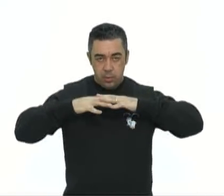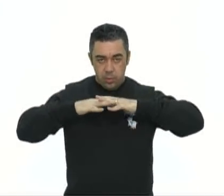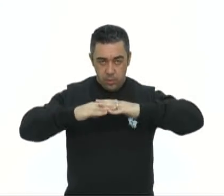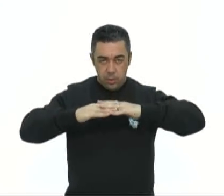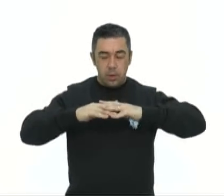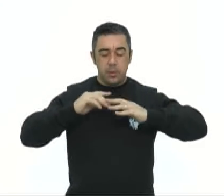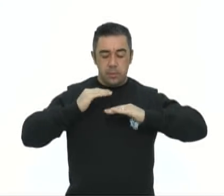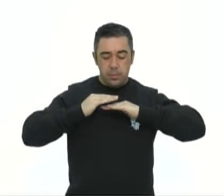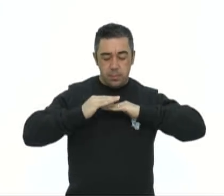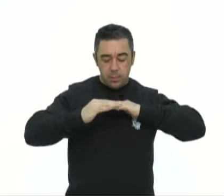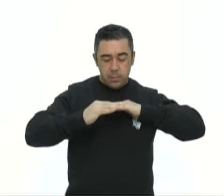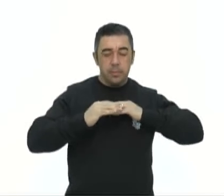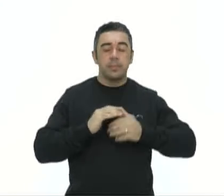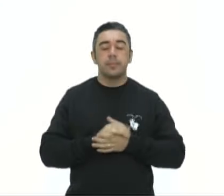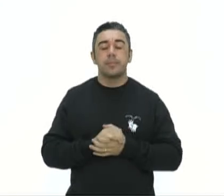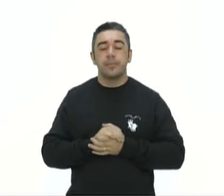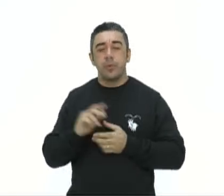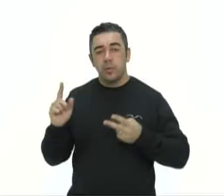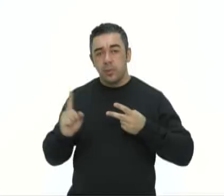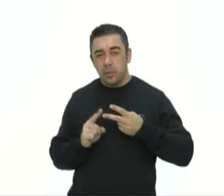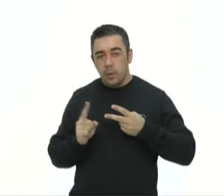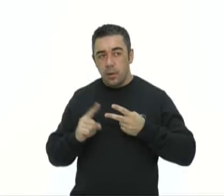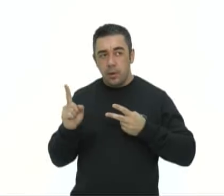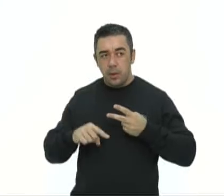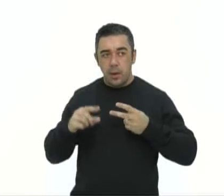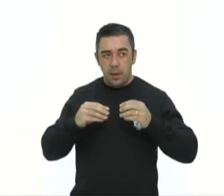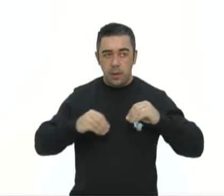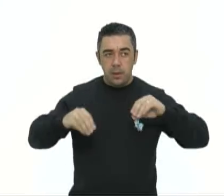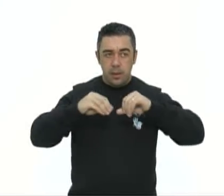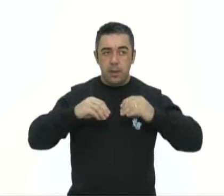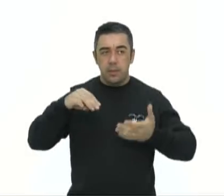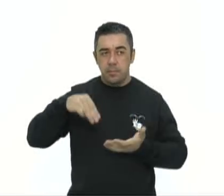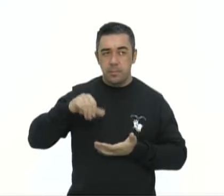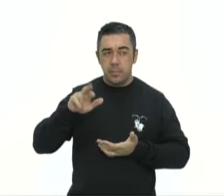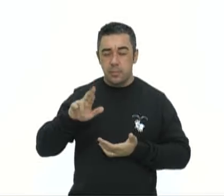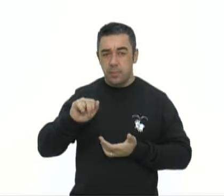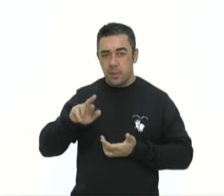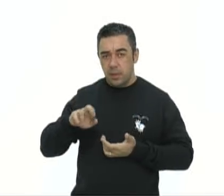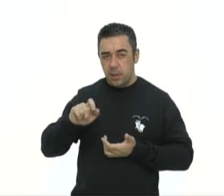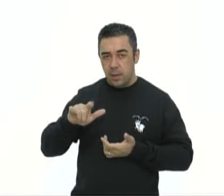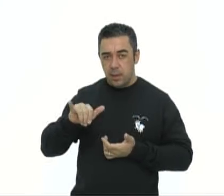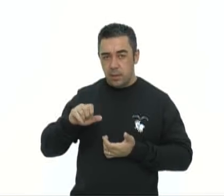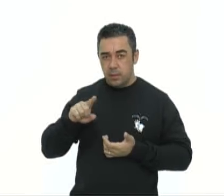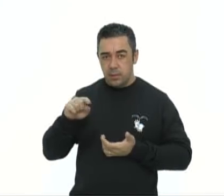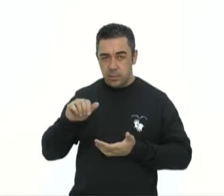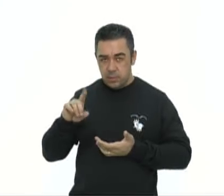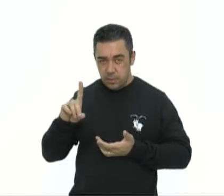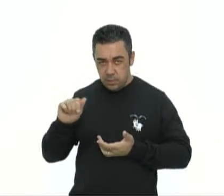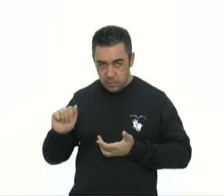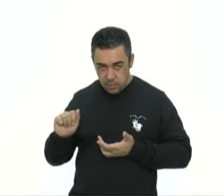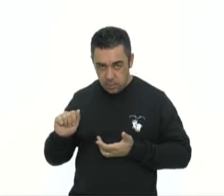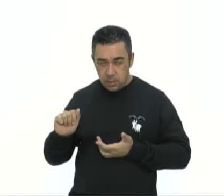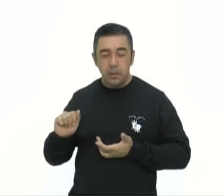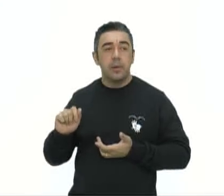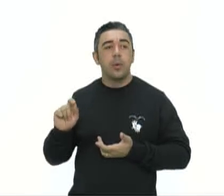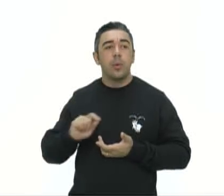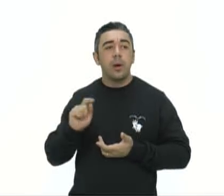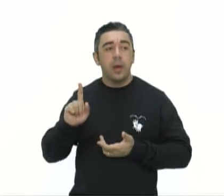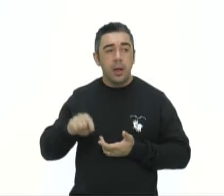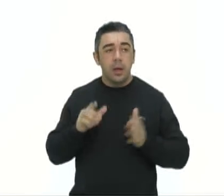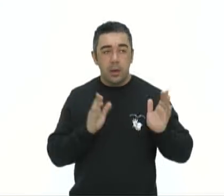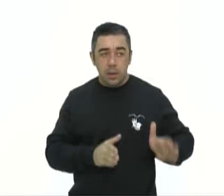orientadas paralelamente, e o segundo, onde a substância fundamental intensamente mineralizada